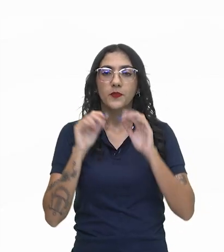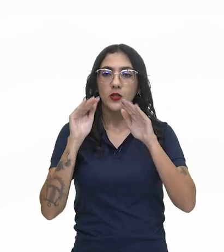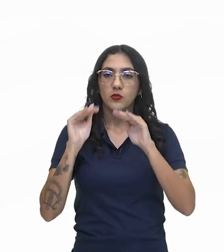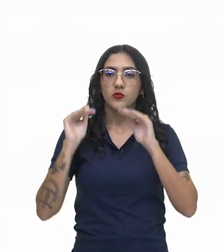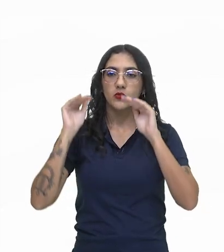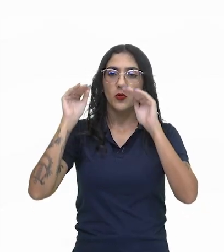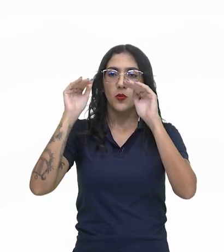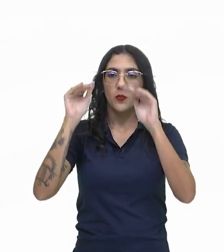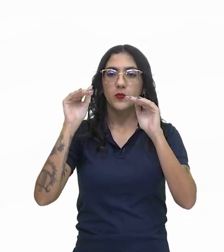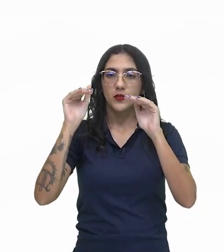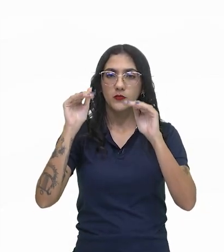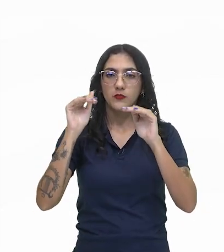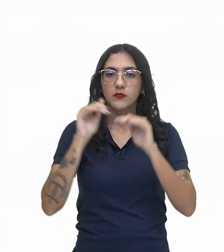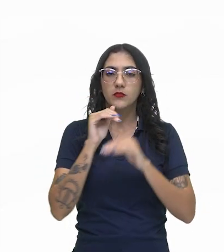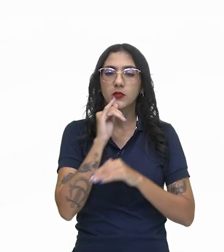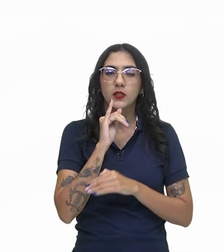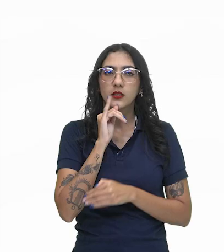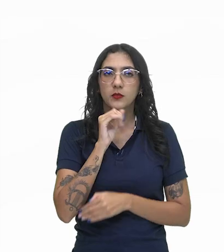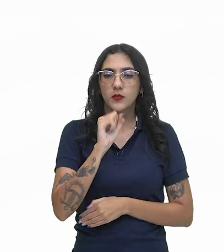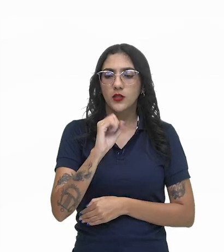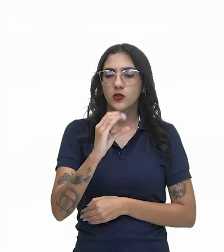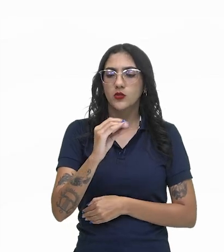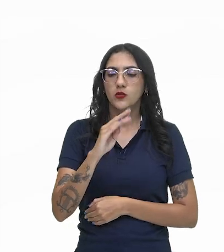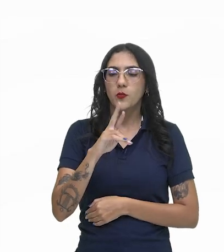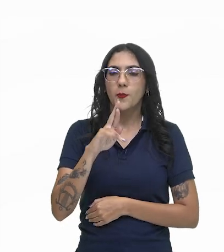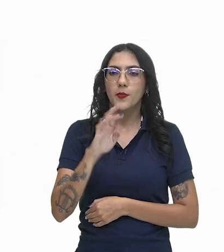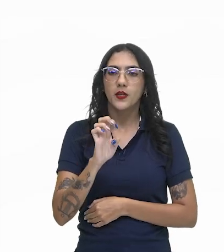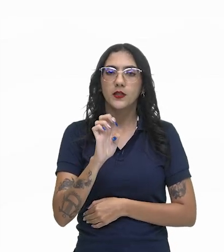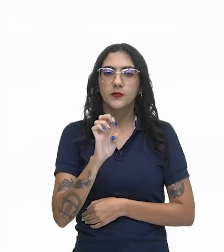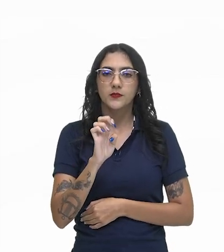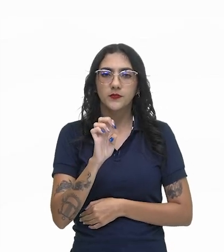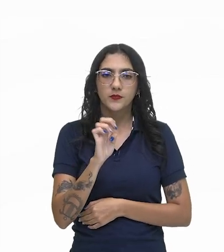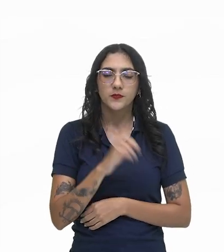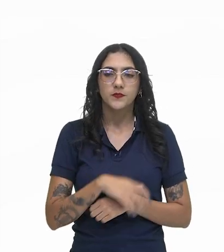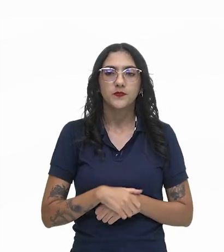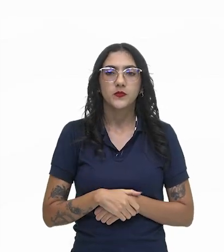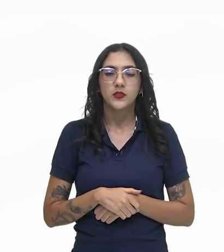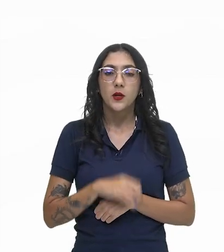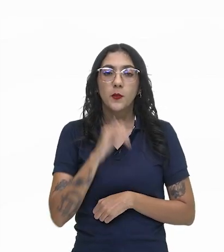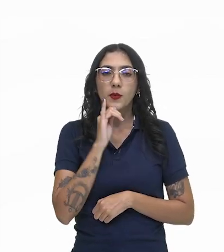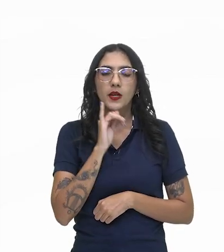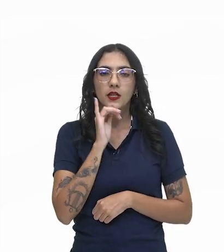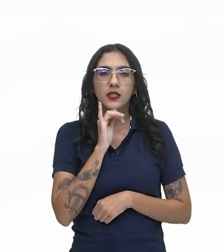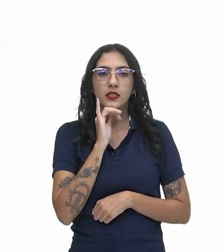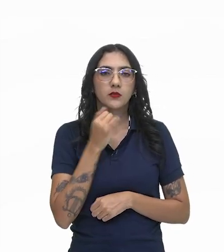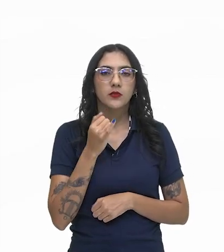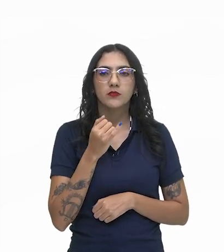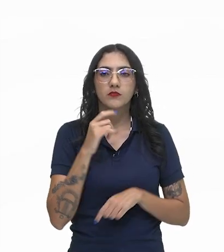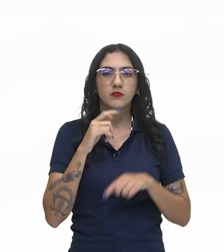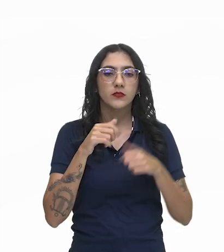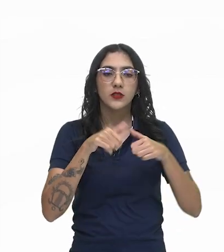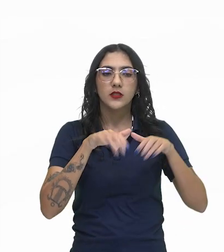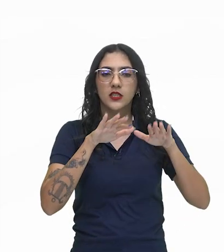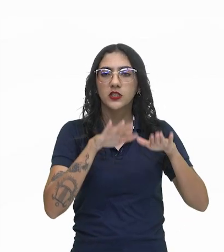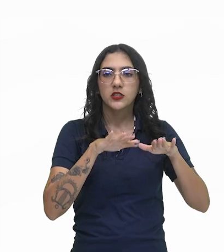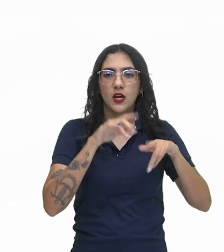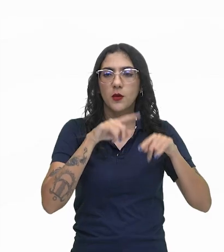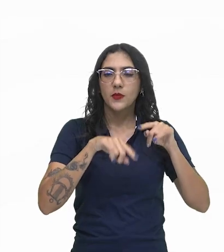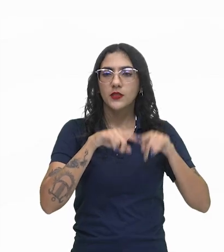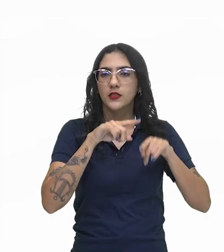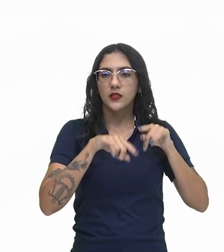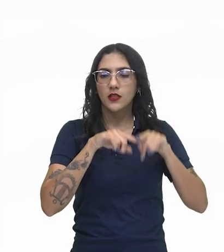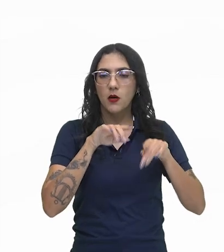lugar, nós vamos usar quando estiver em algum local, sobre algum local ou sobre